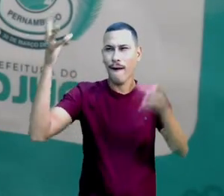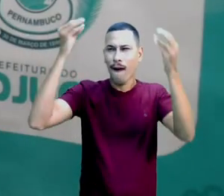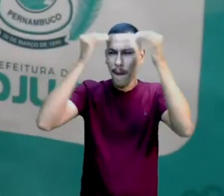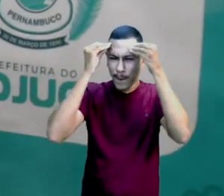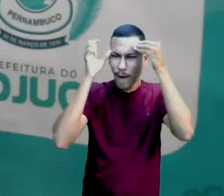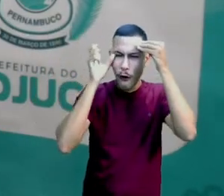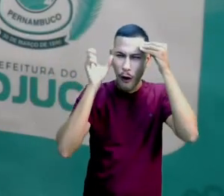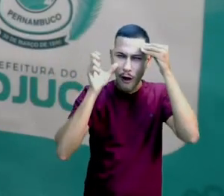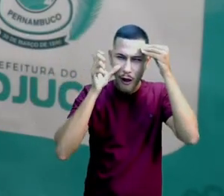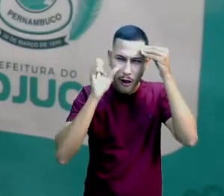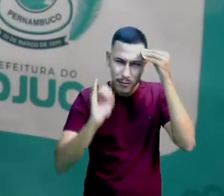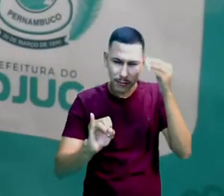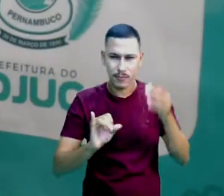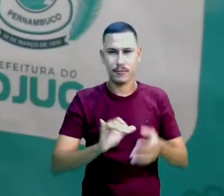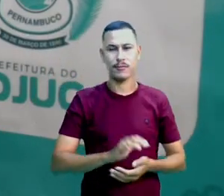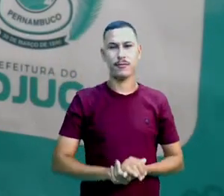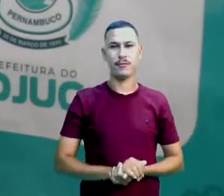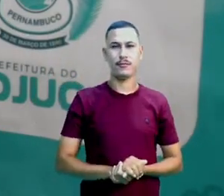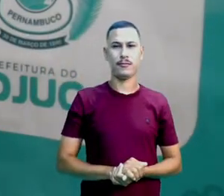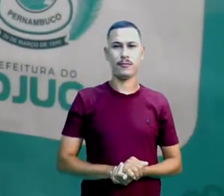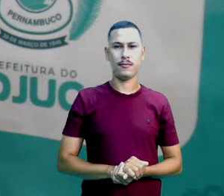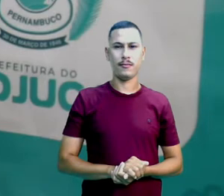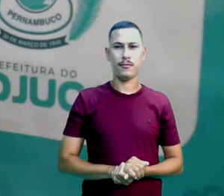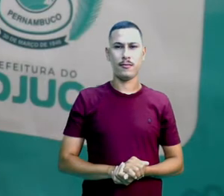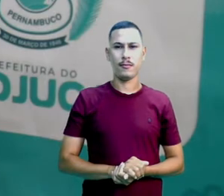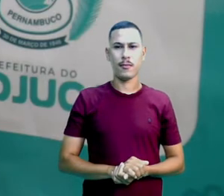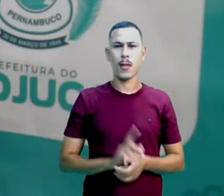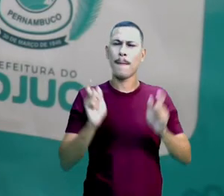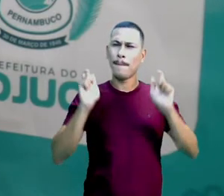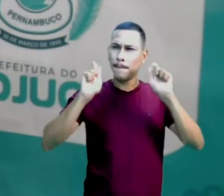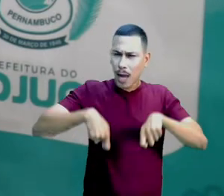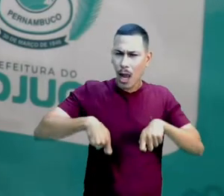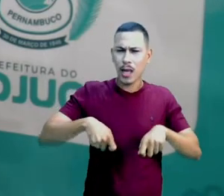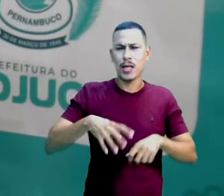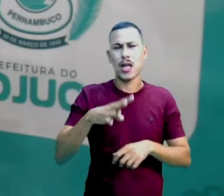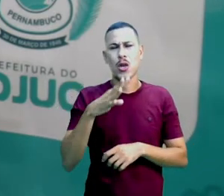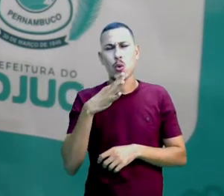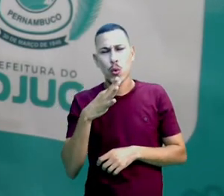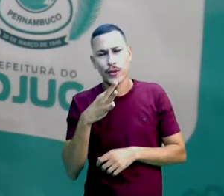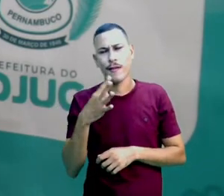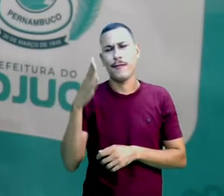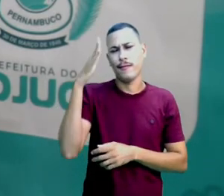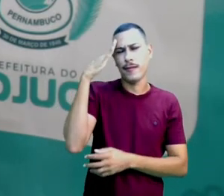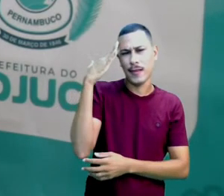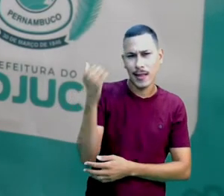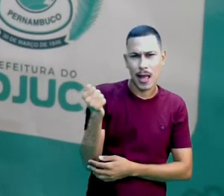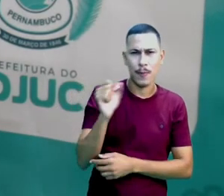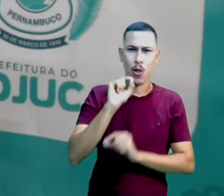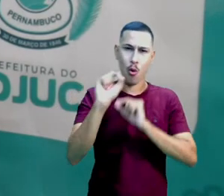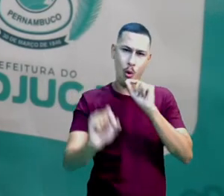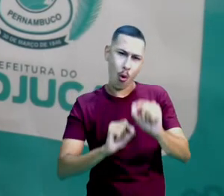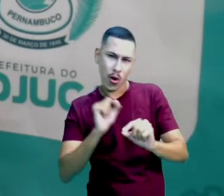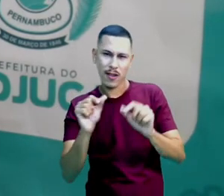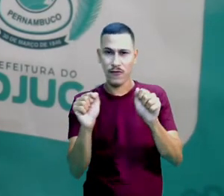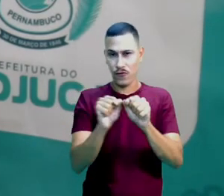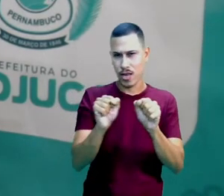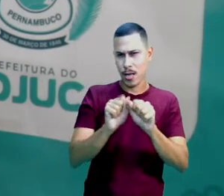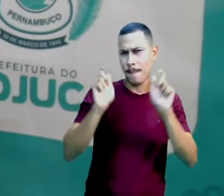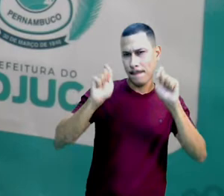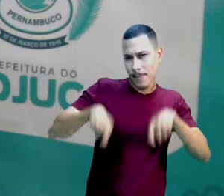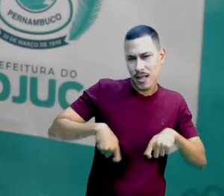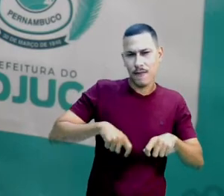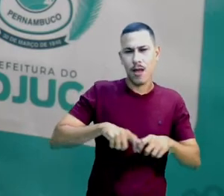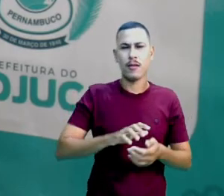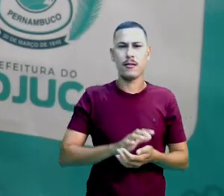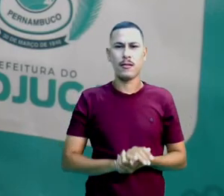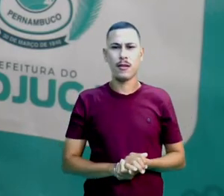Veja que interessante. E para isso a gente tem que conhecer. Para eu saber o que eu tenho que fazer, eu tenho que saber os